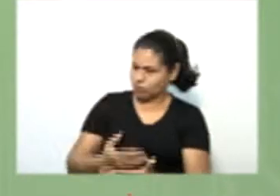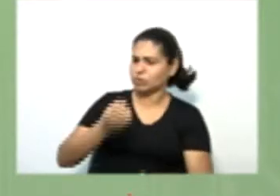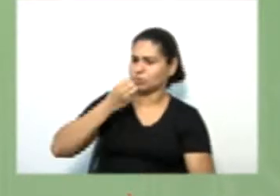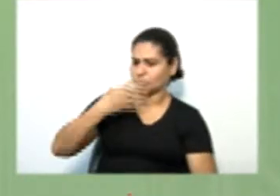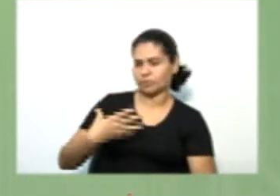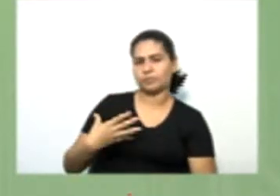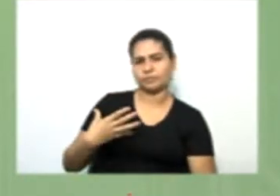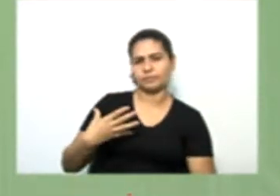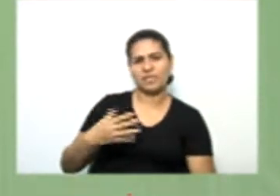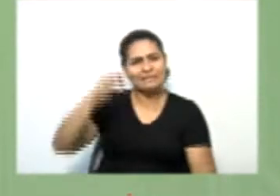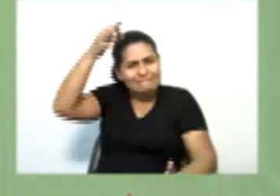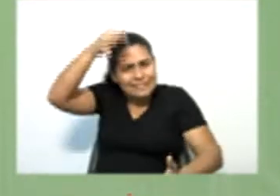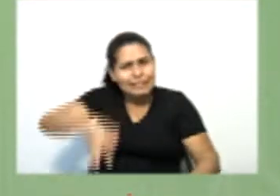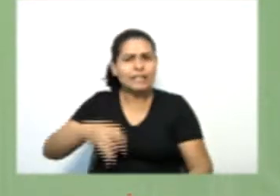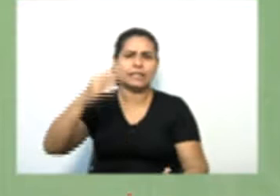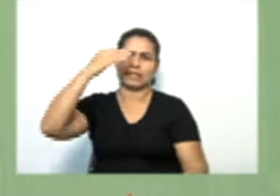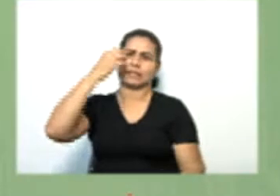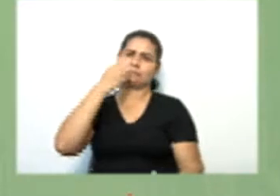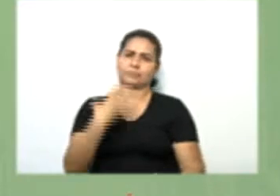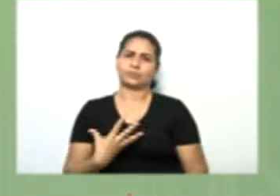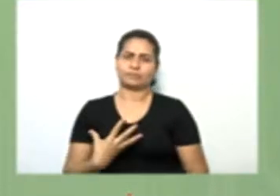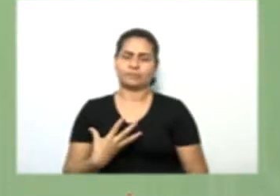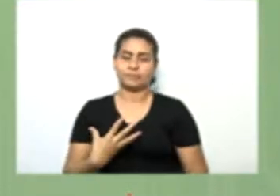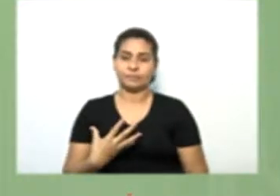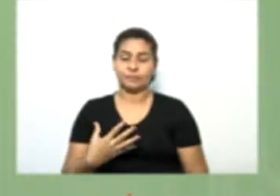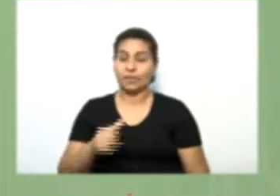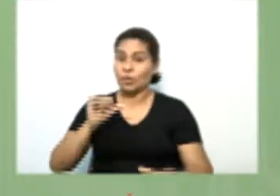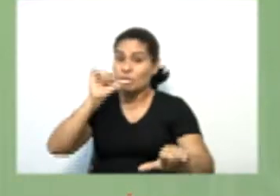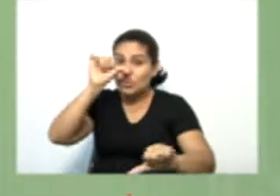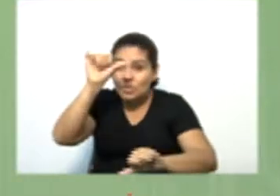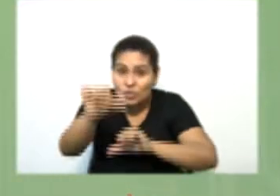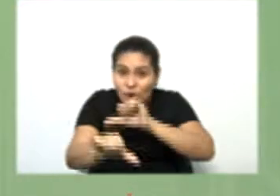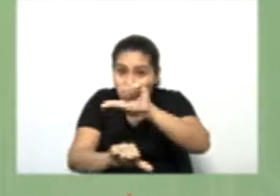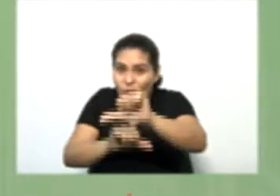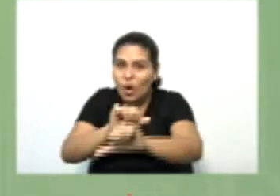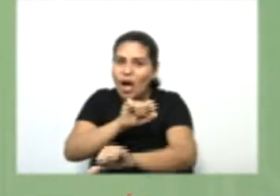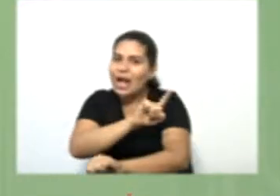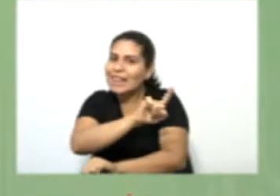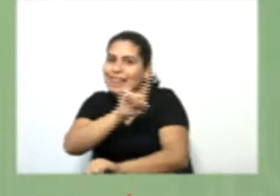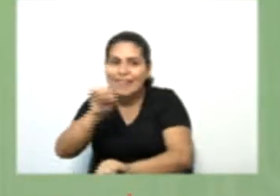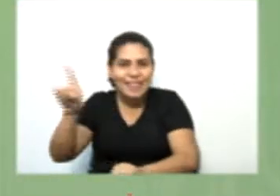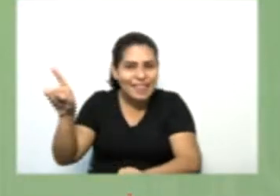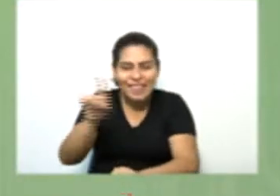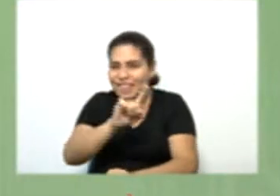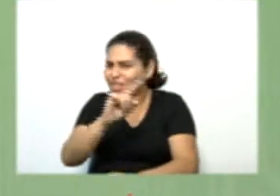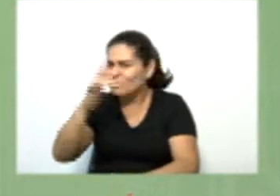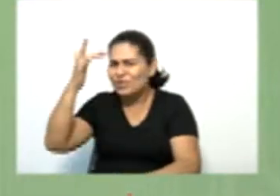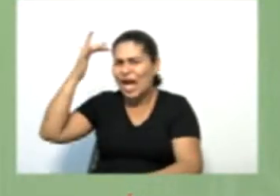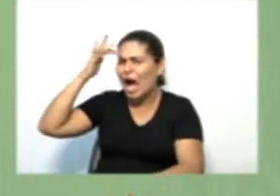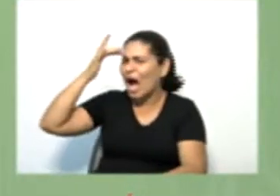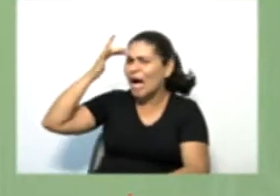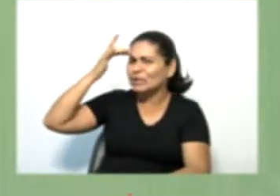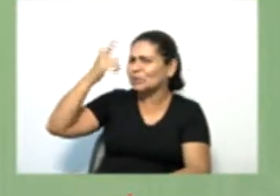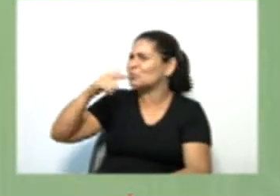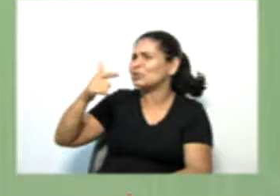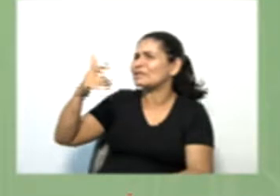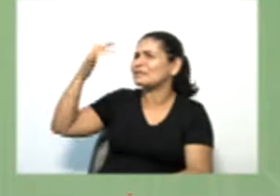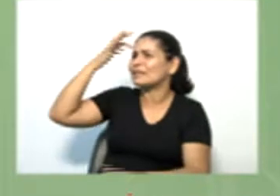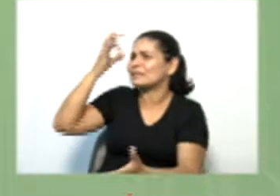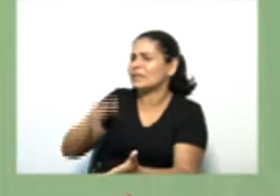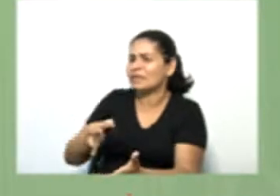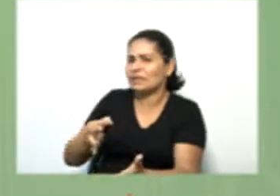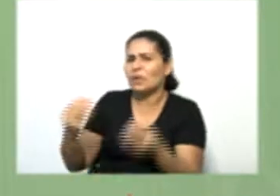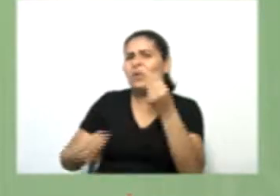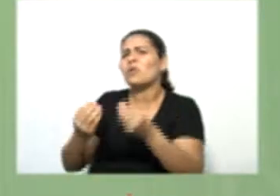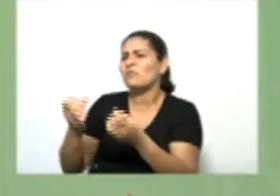que é bom, tenho certeza que é bom. Troque o não tenho muita certeza. Já pensou, não vai ter muita certeza sobre o produto